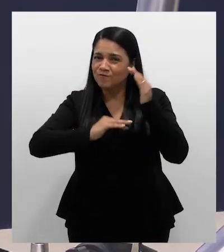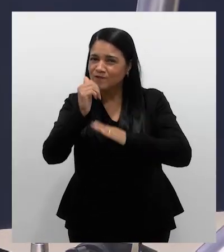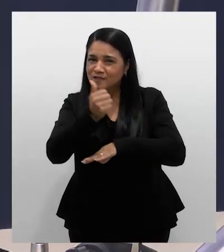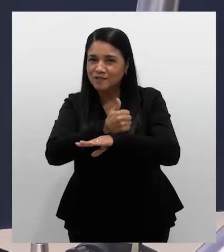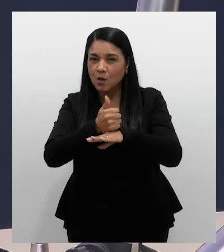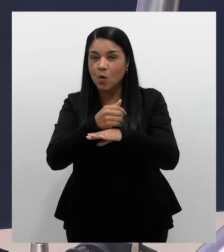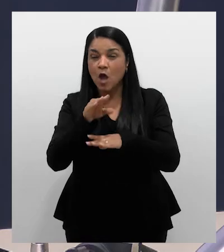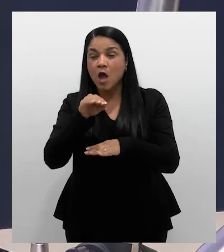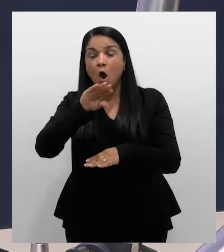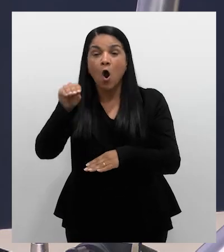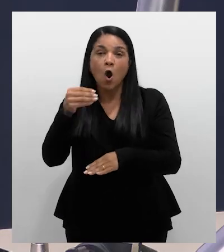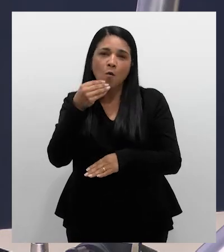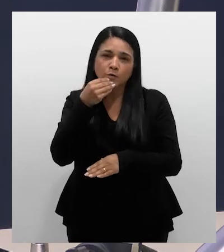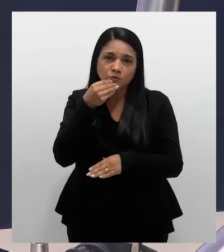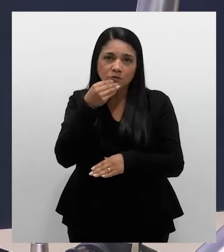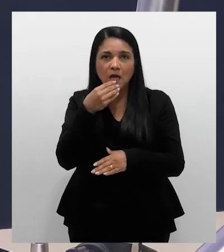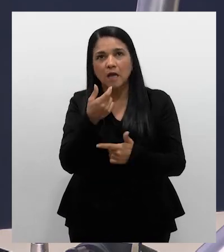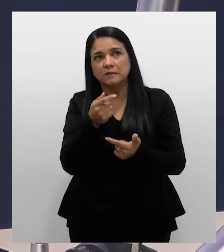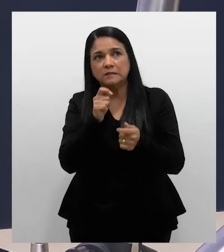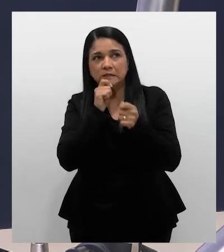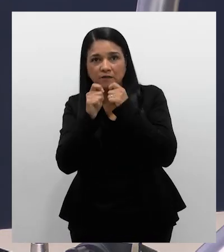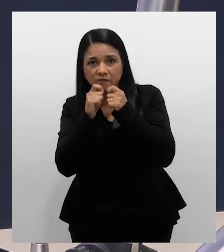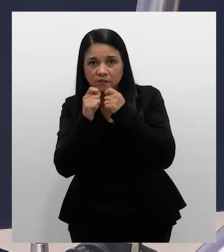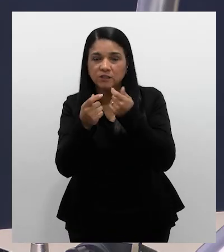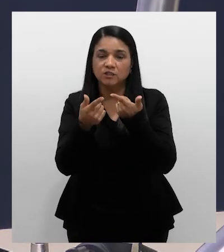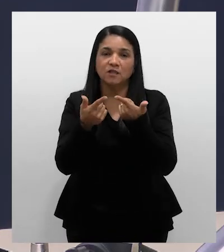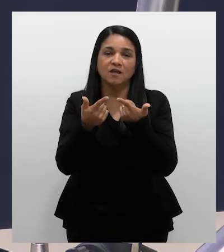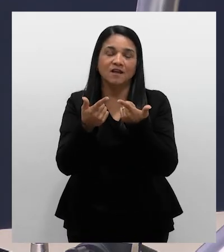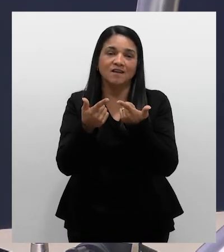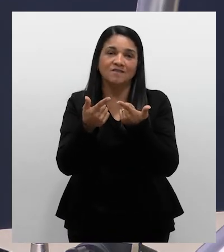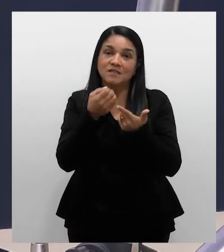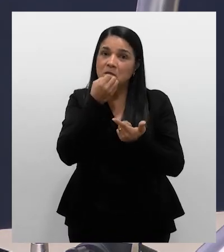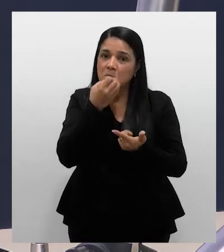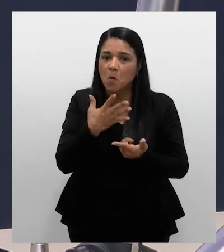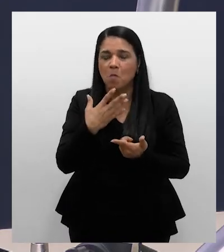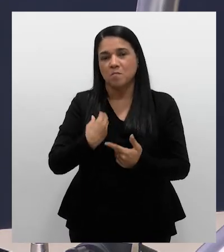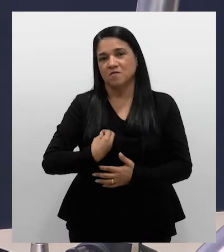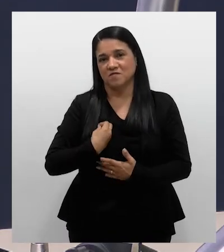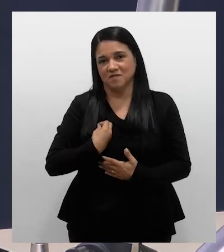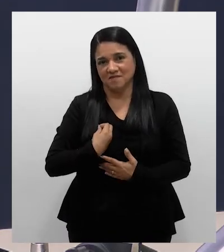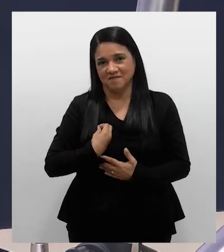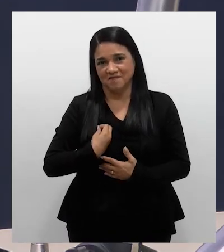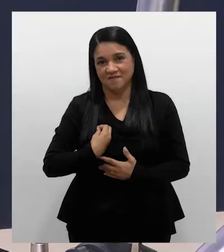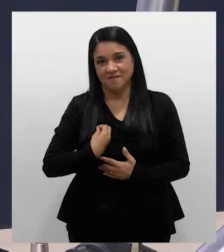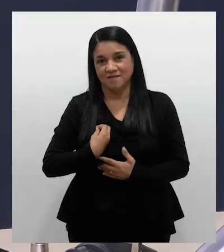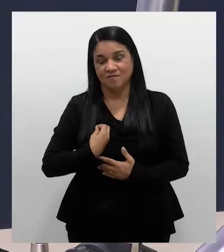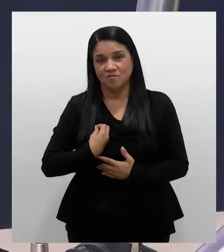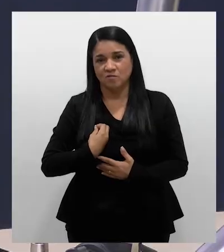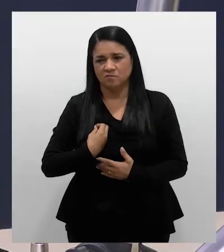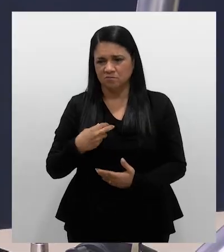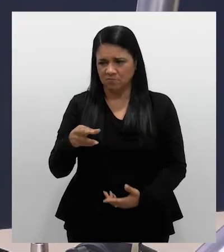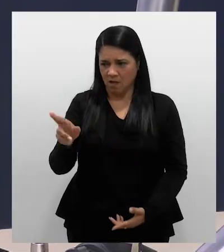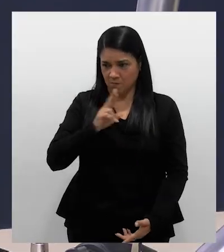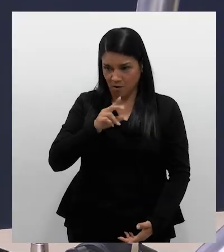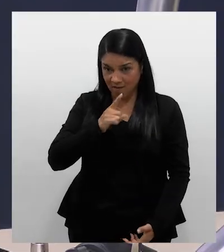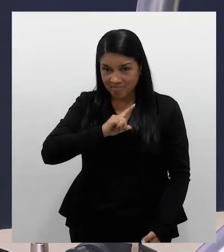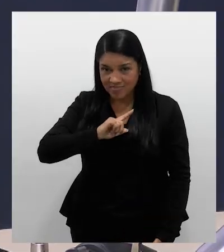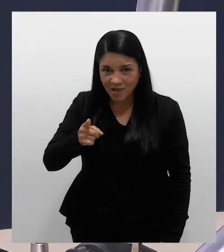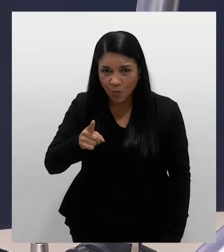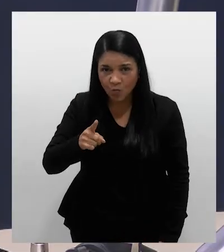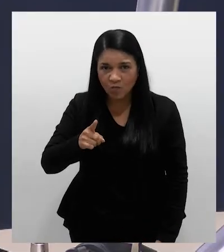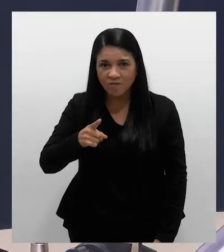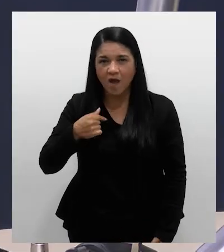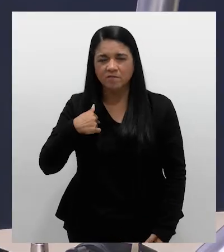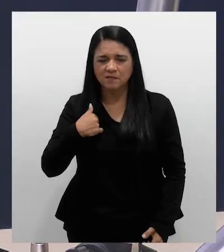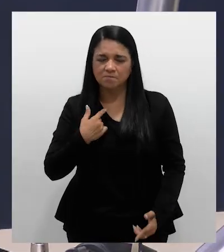o quanto aquela oportunidade para você, no caso uma entrevista, vai te beneficiar. Porque quando você receber um